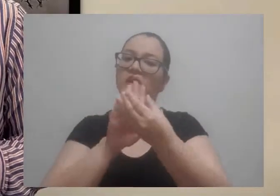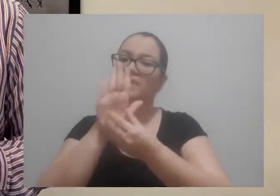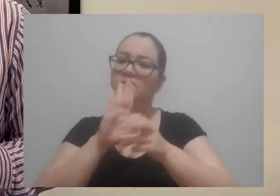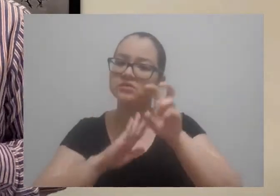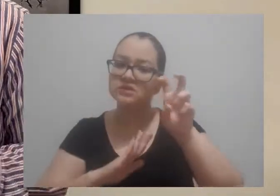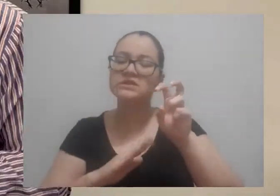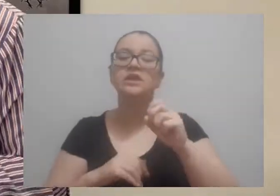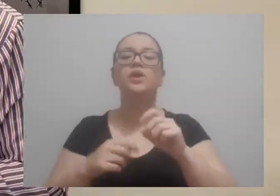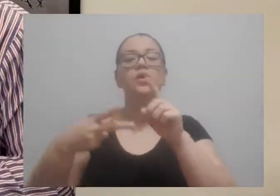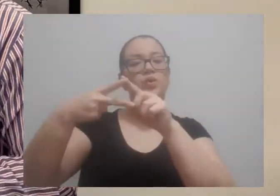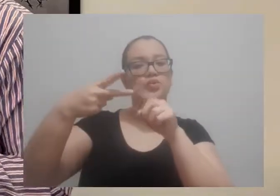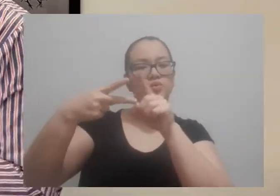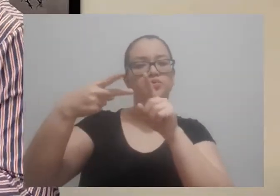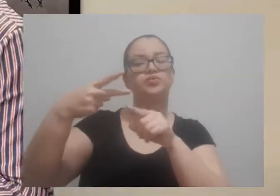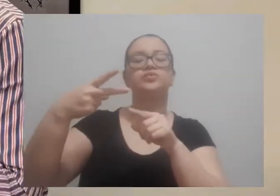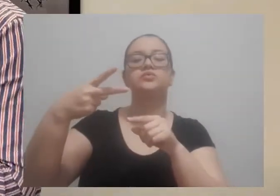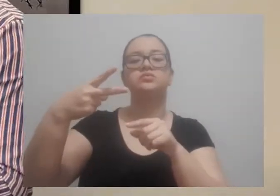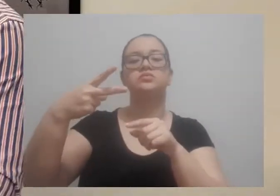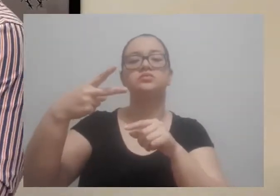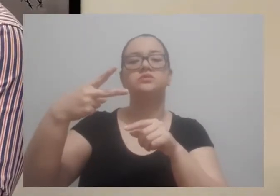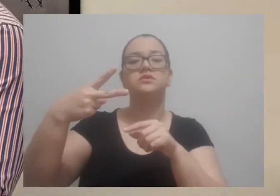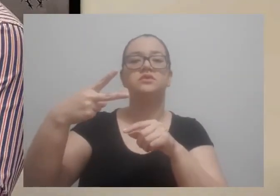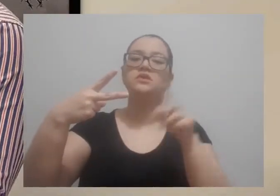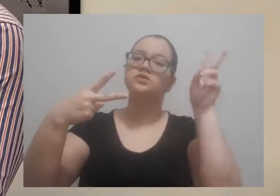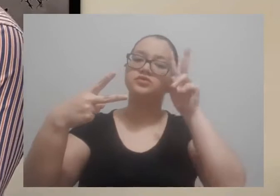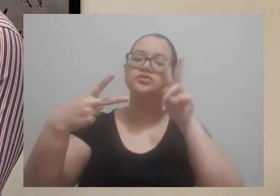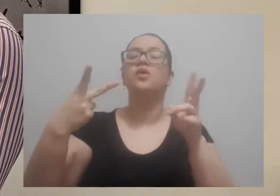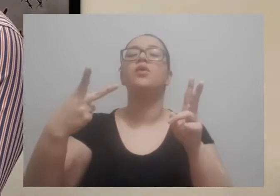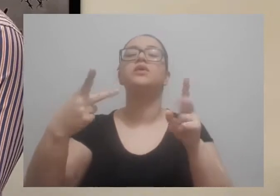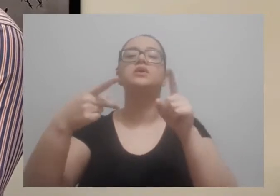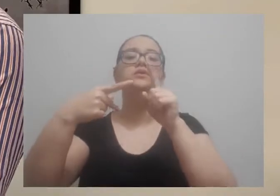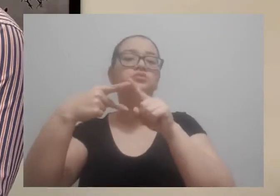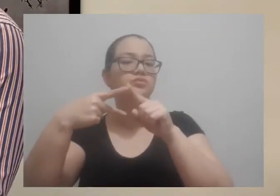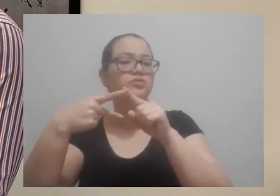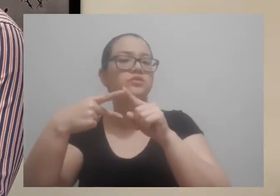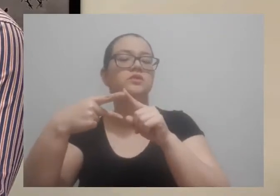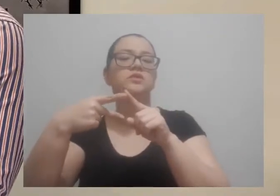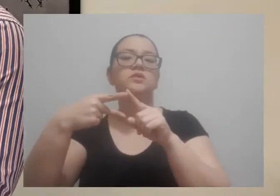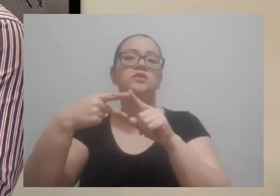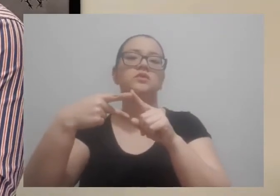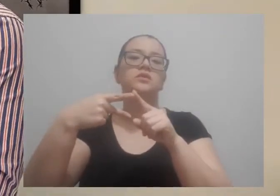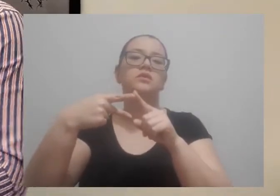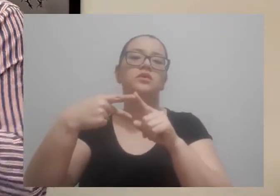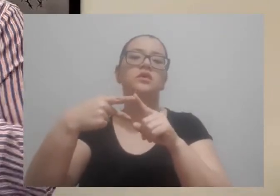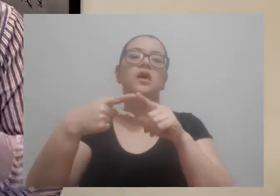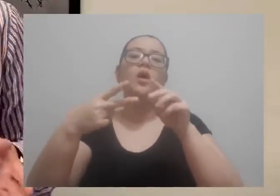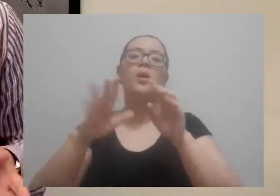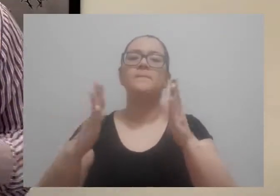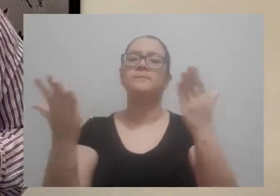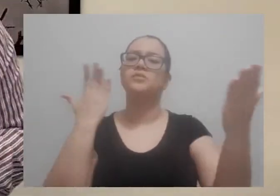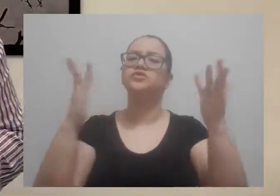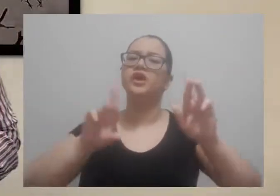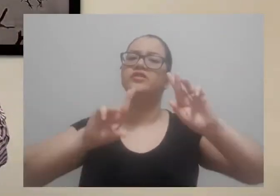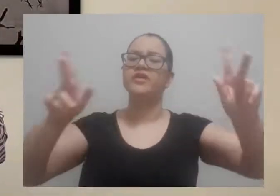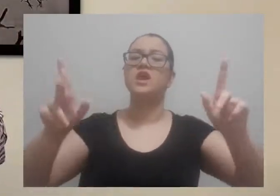antíteses, onde ele apresenta o contraste entre o que apresentava os fariseus, a interpretação e aquilo que ele vinha